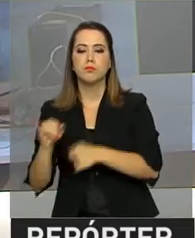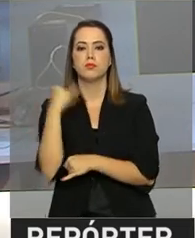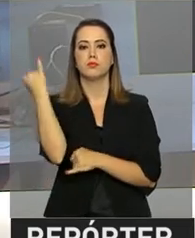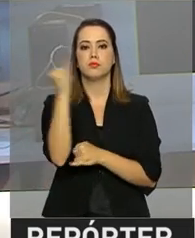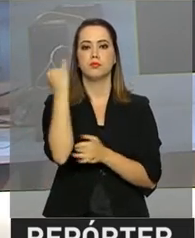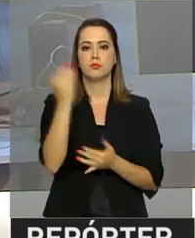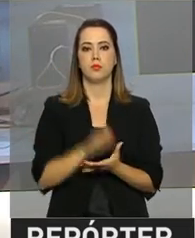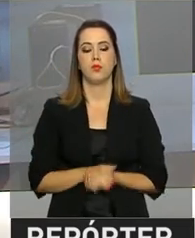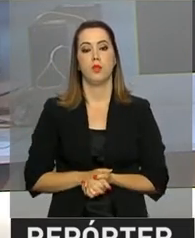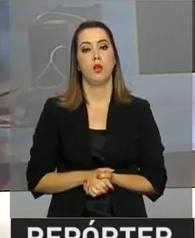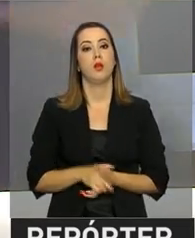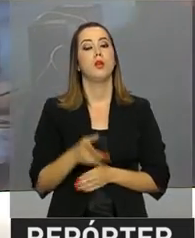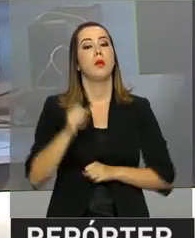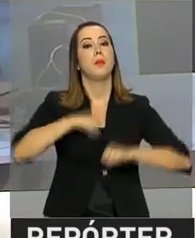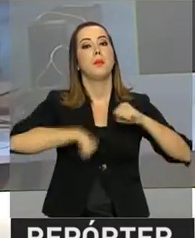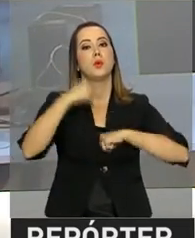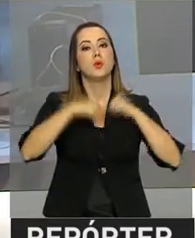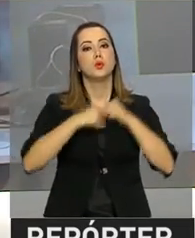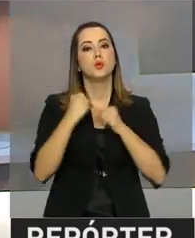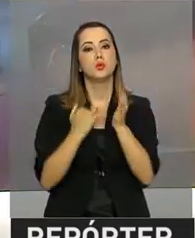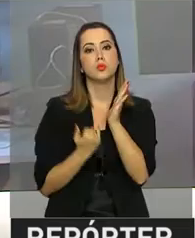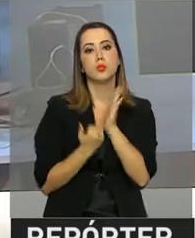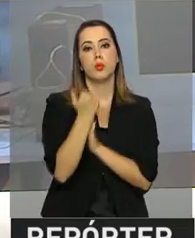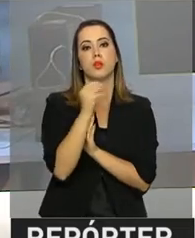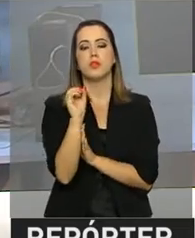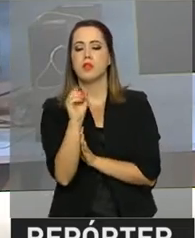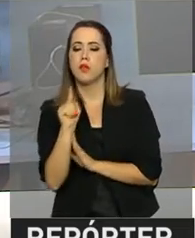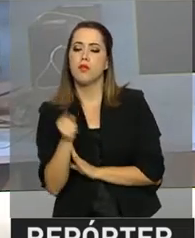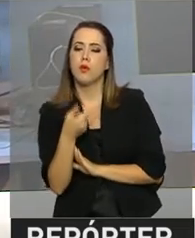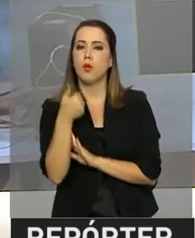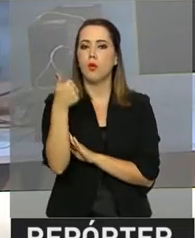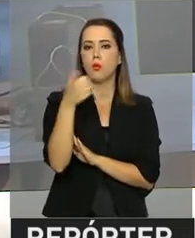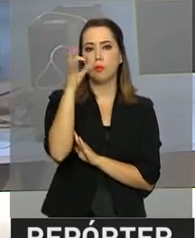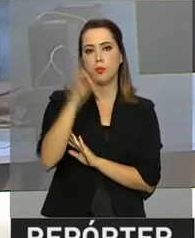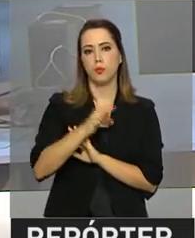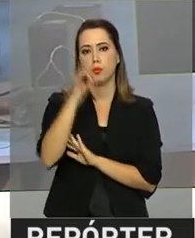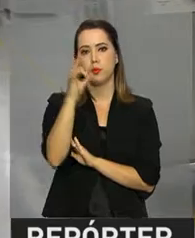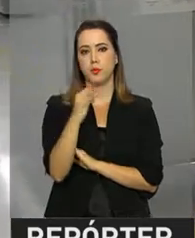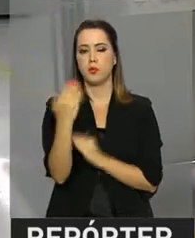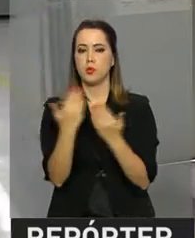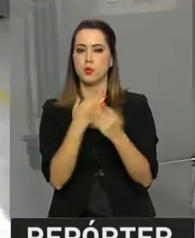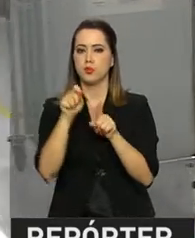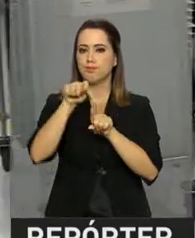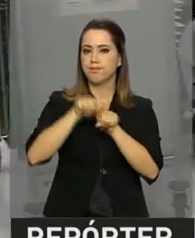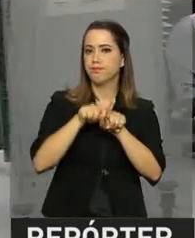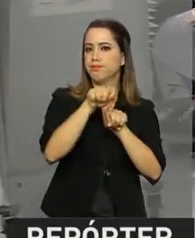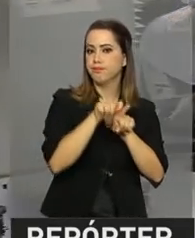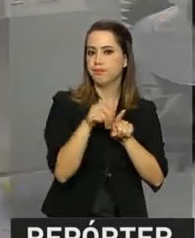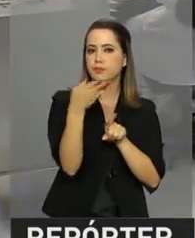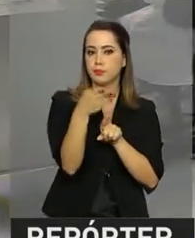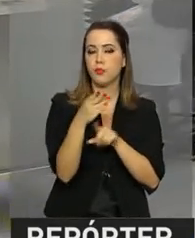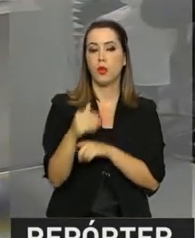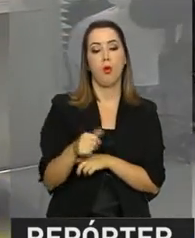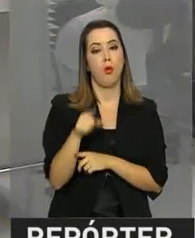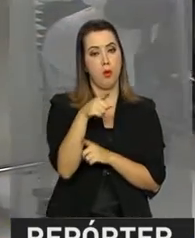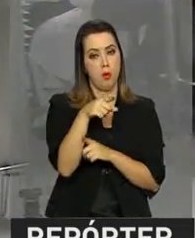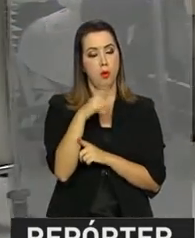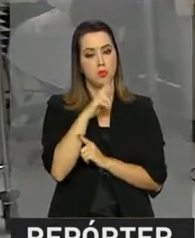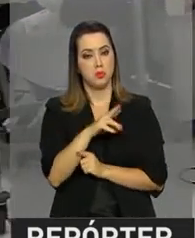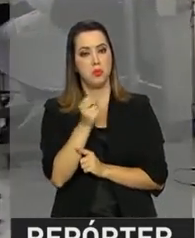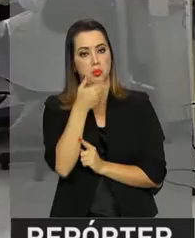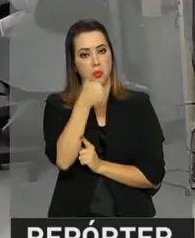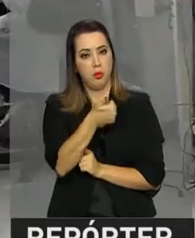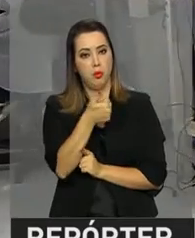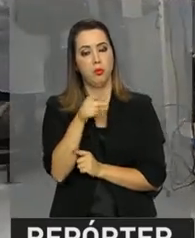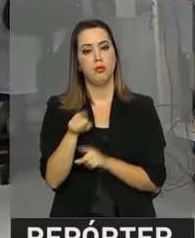A produção industrial cresceu 0,1% de junho para julho. O desempenho foi melhor que o esperado pelo mercado financeiro,